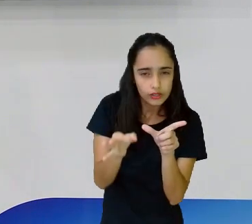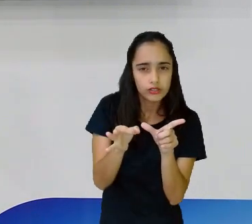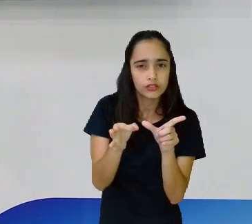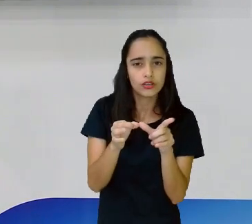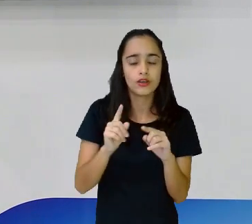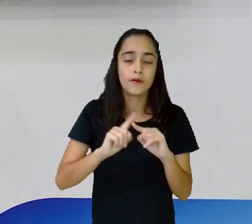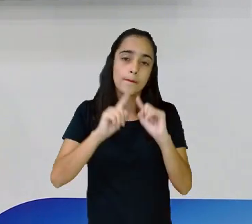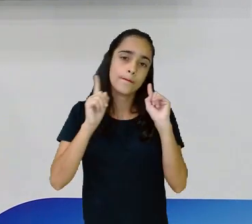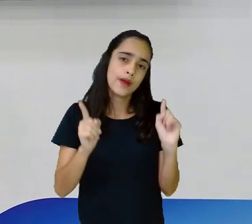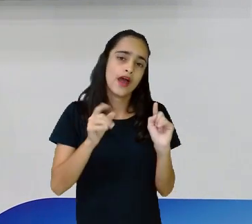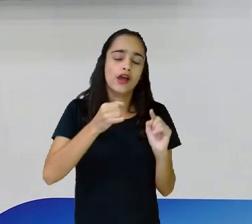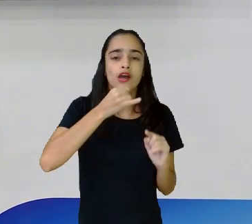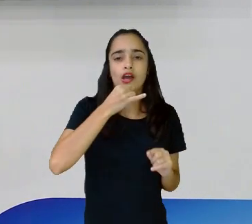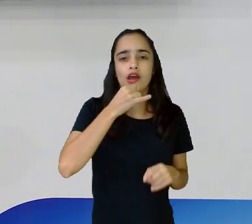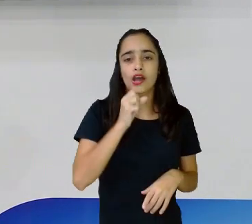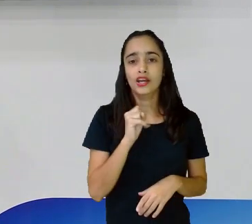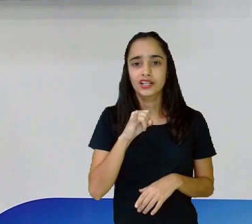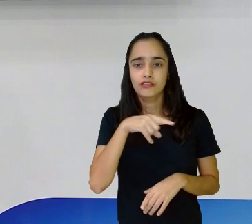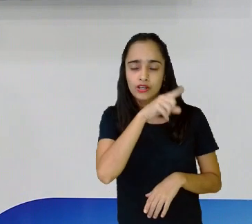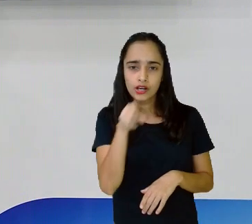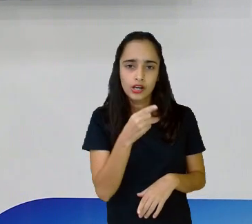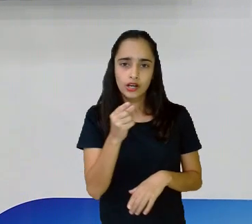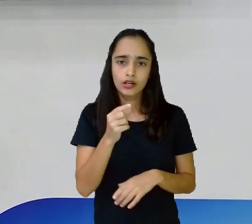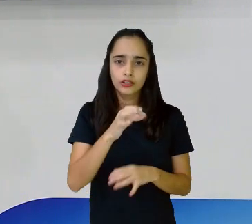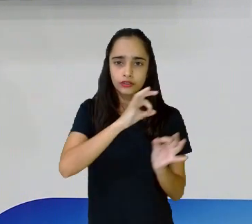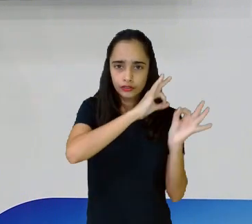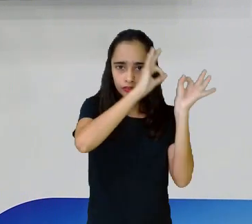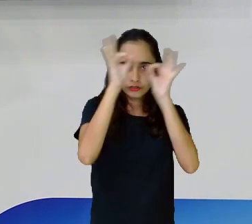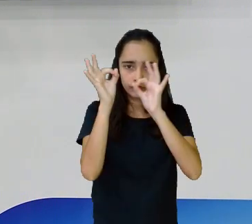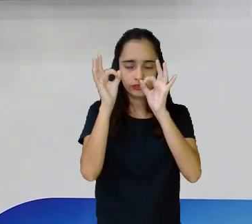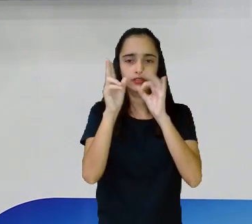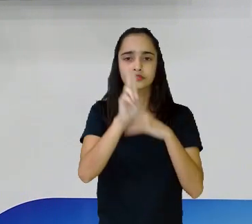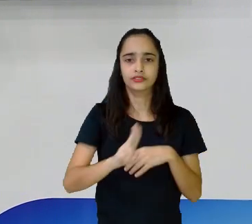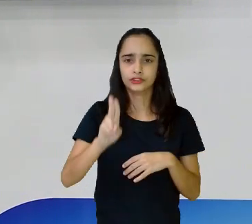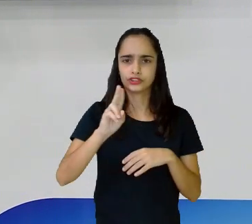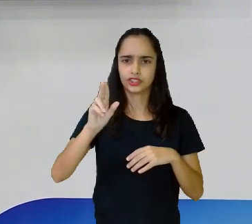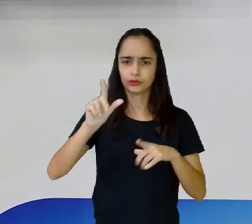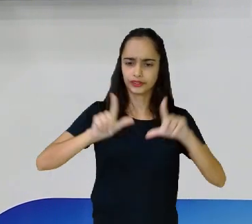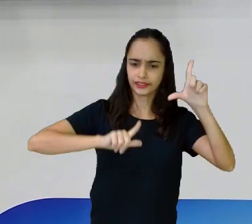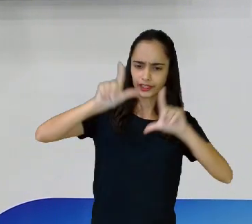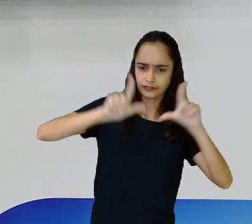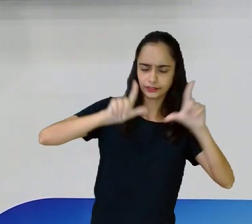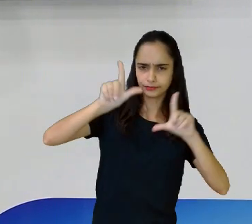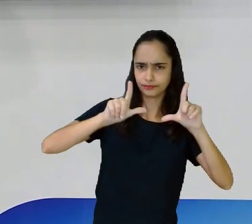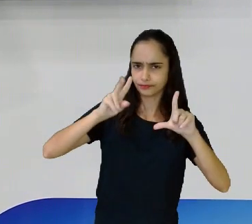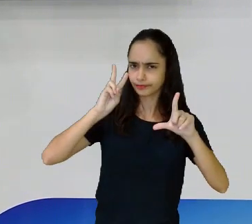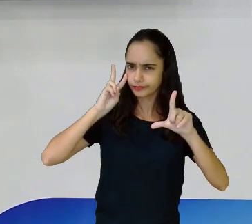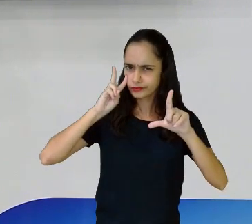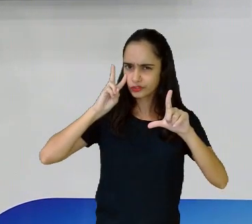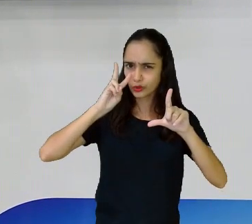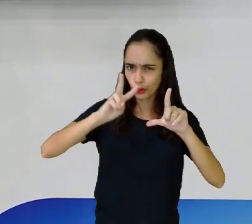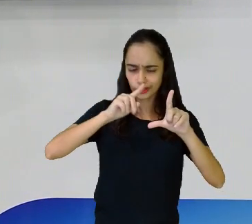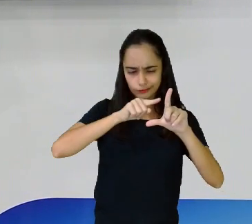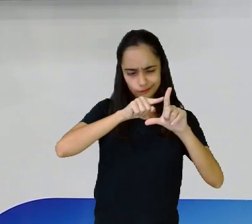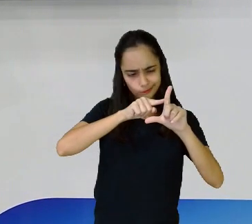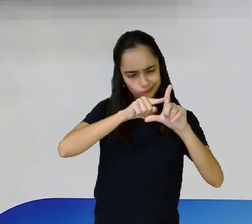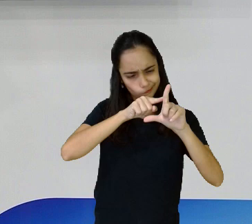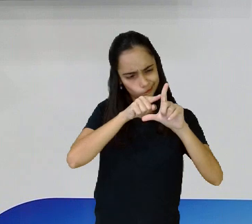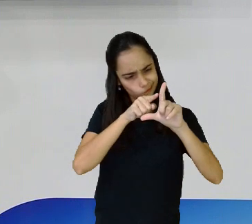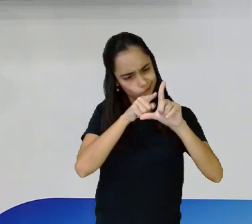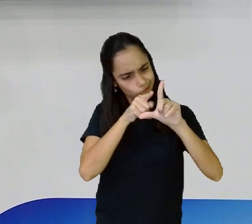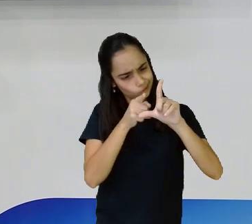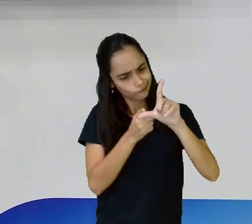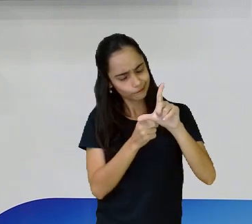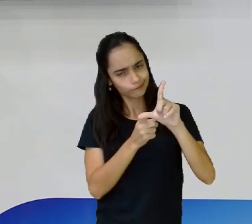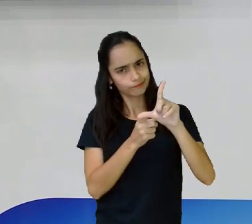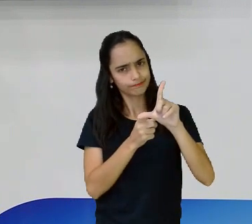se você estiver me assistindo pela televisão, olha para aquela quina, aquela ponta